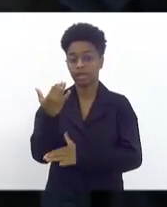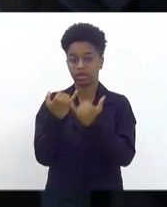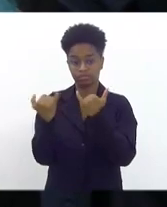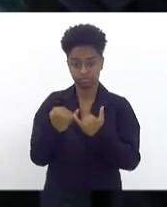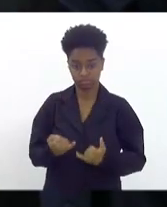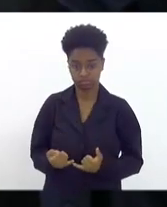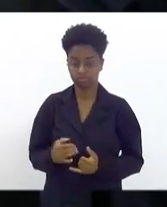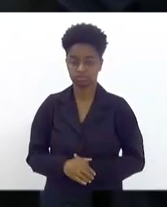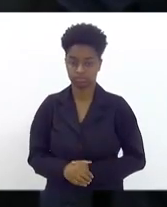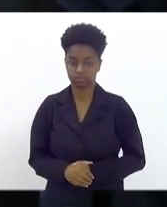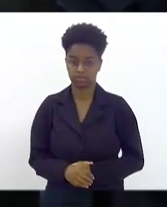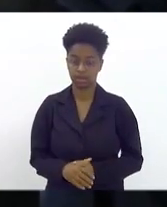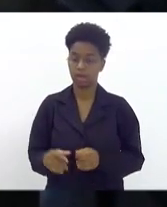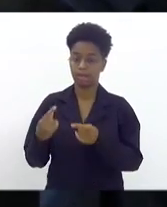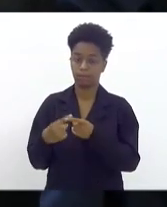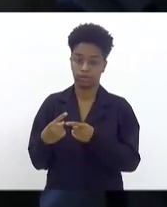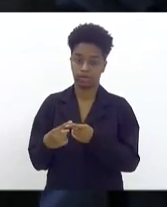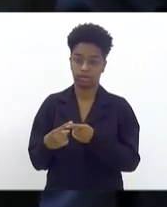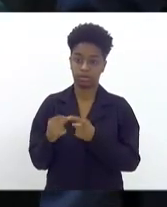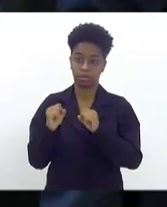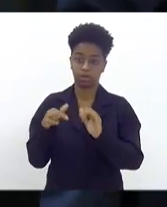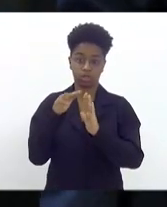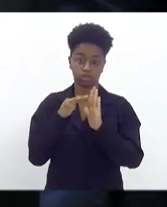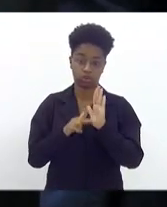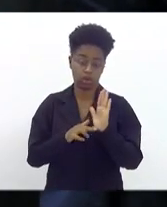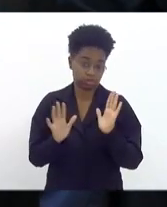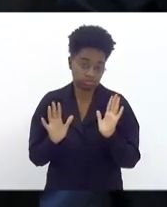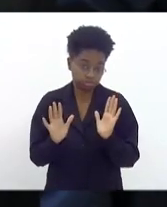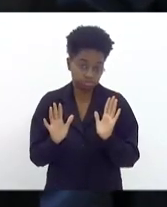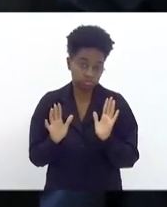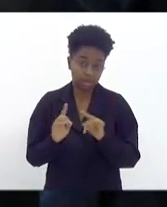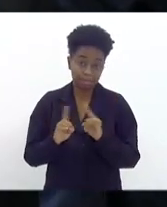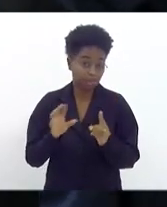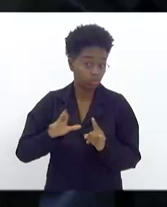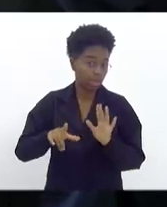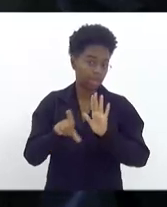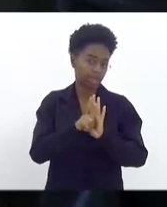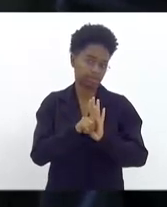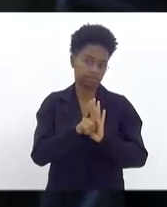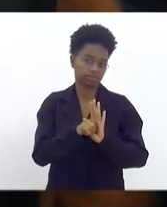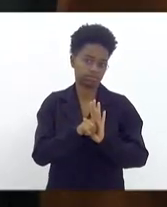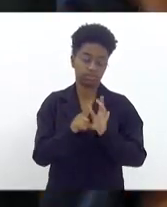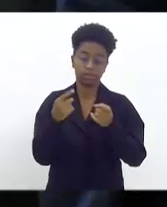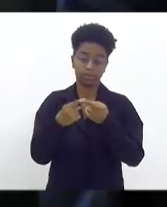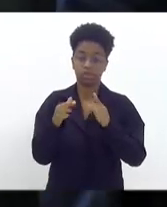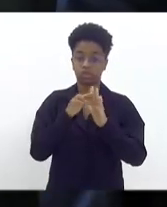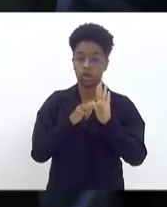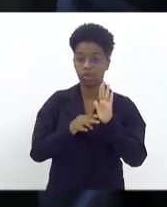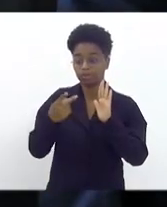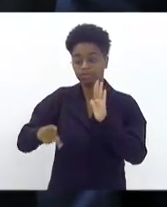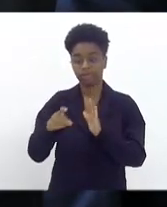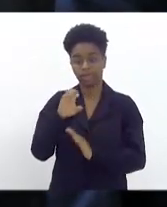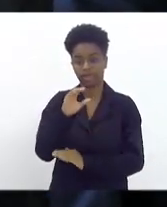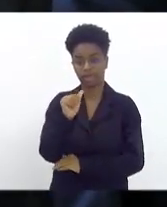similaridade. Entendeu? Porque pode ser uma norma. Uma norma não necessariamente é uma lei, que é a própria norma que o ECAD assim